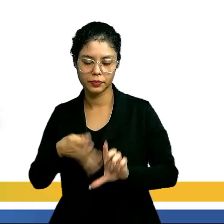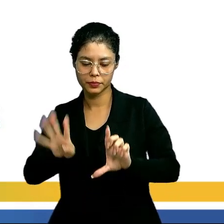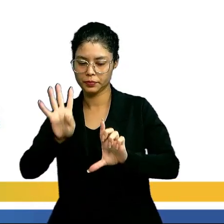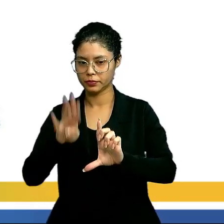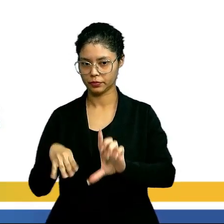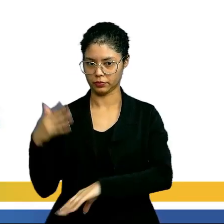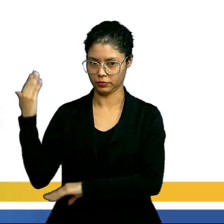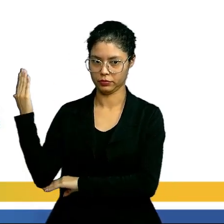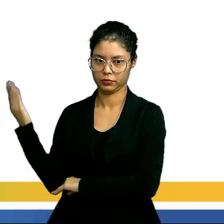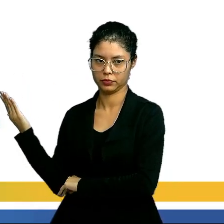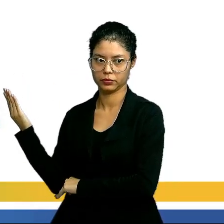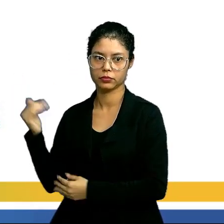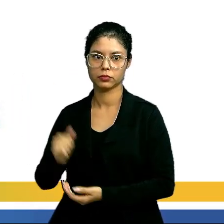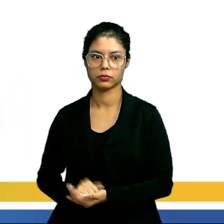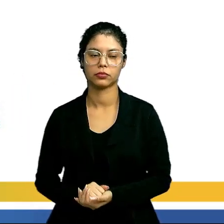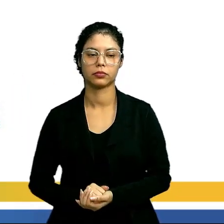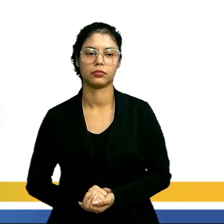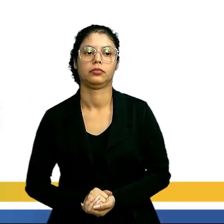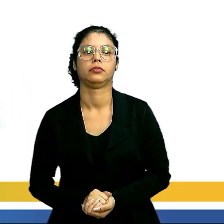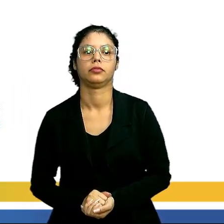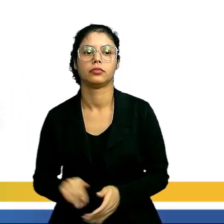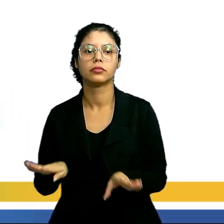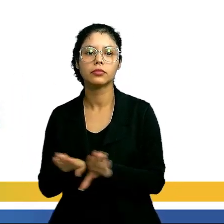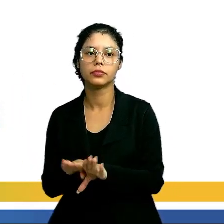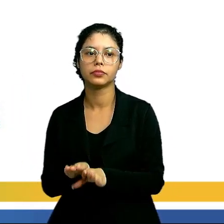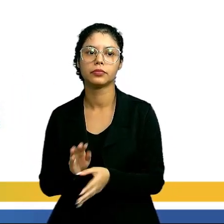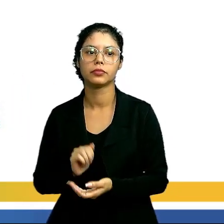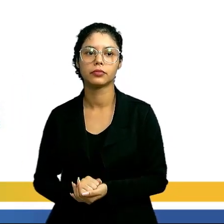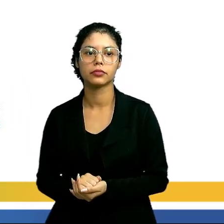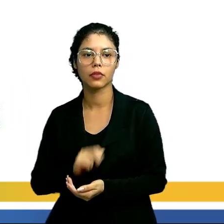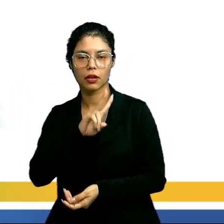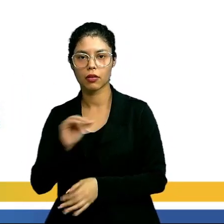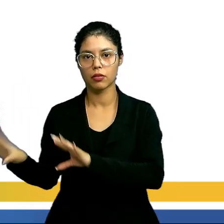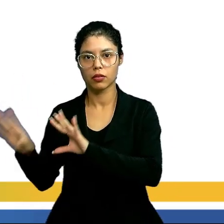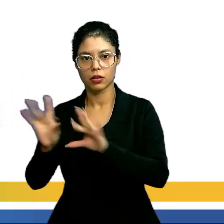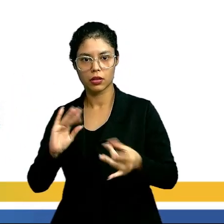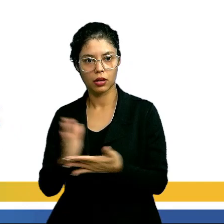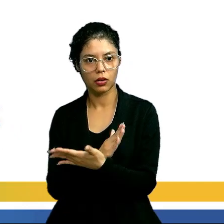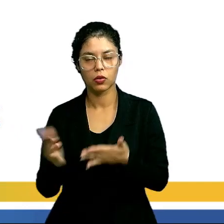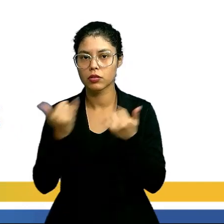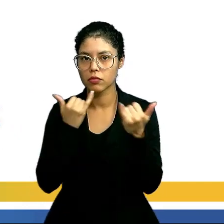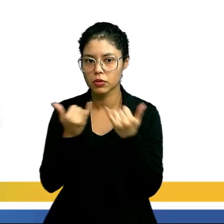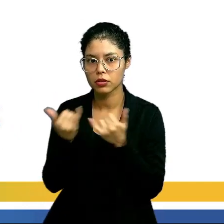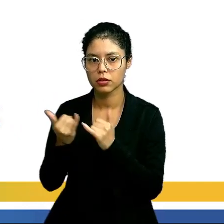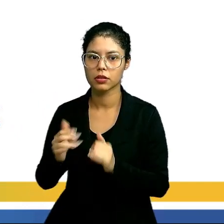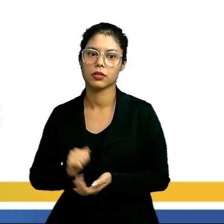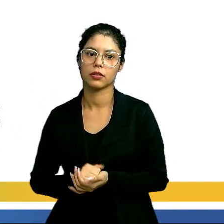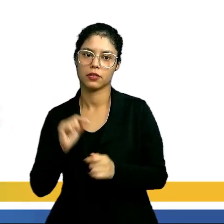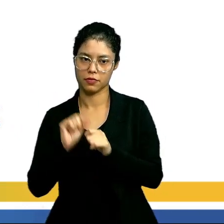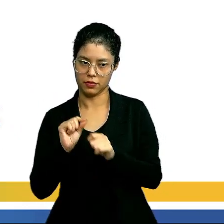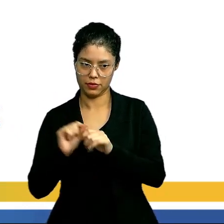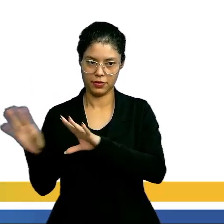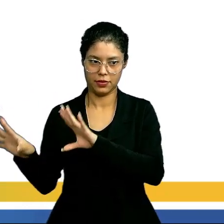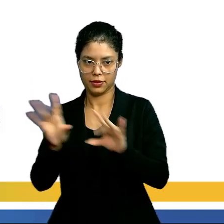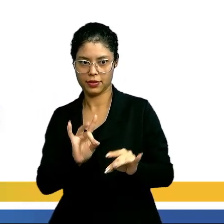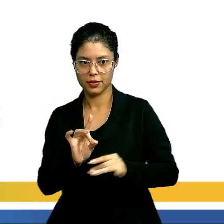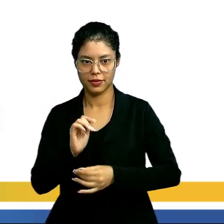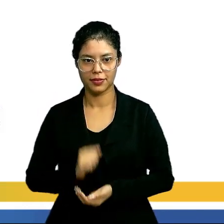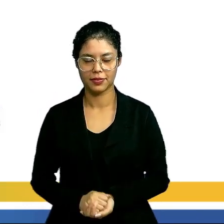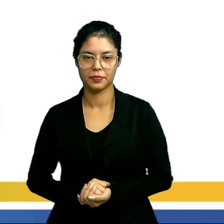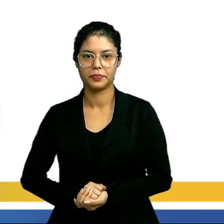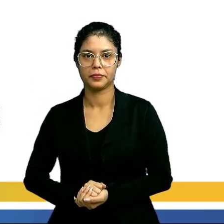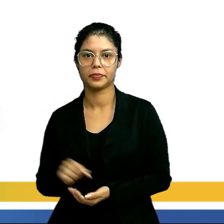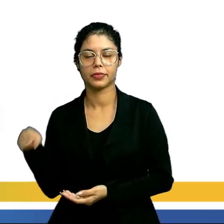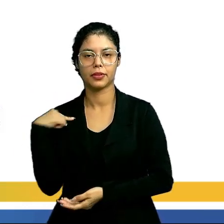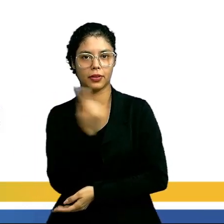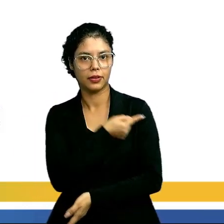forma, temos aqui a nossa tabela nutricional. Ela vai nos trazer algumas informações que serão relevantes para